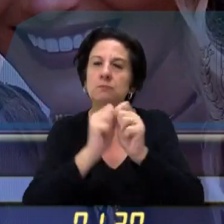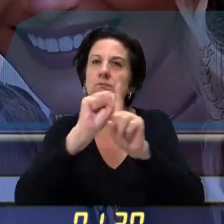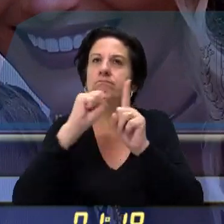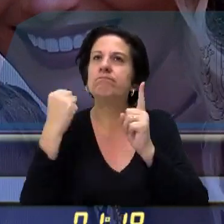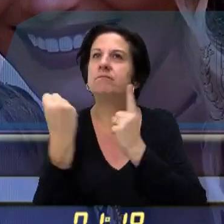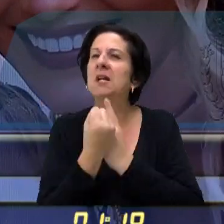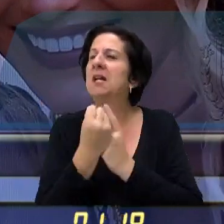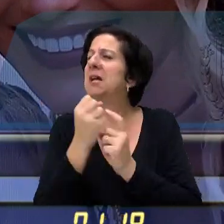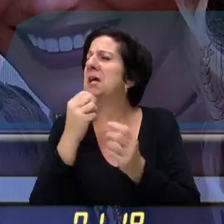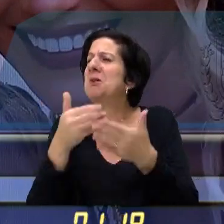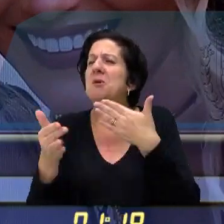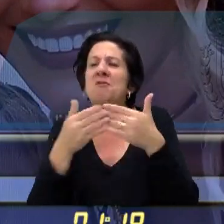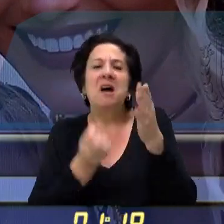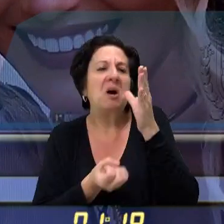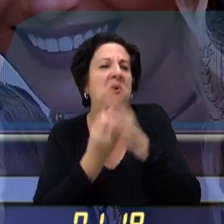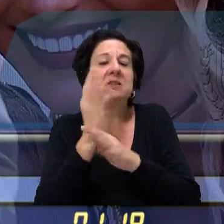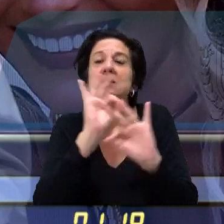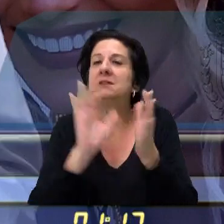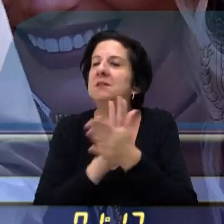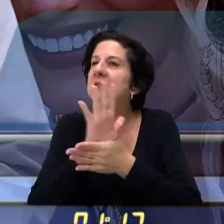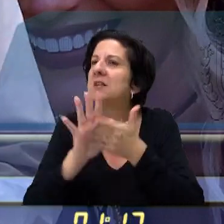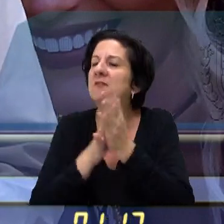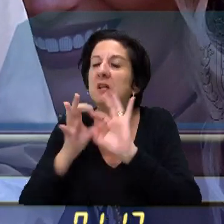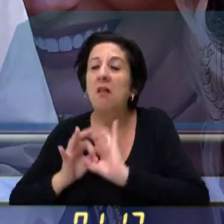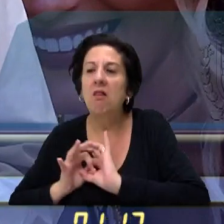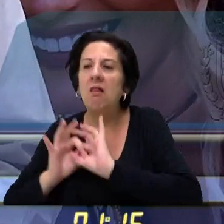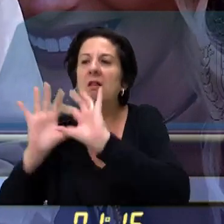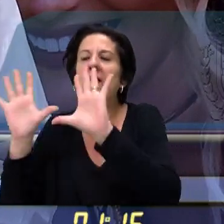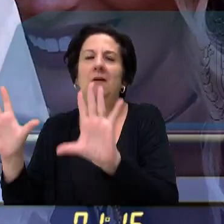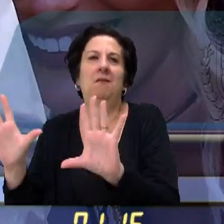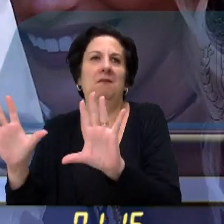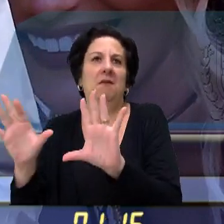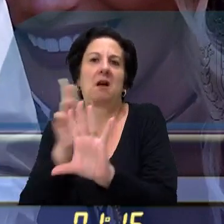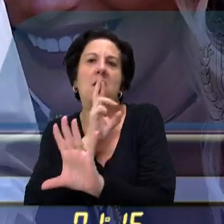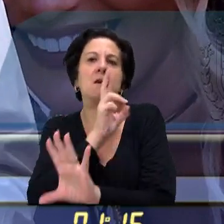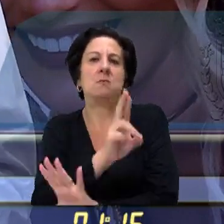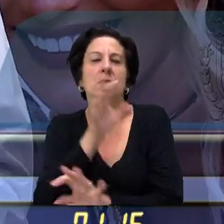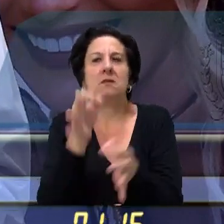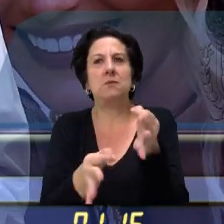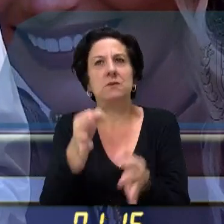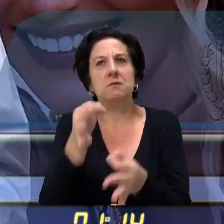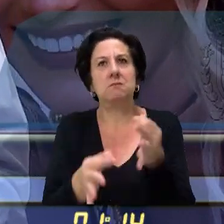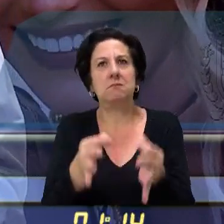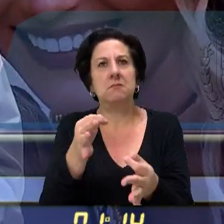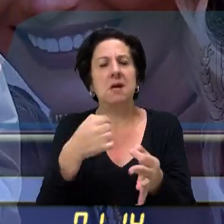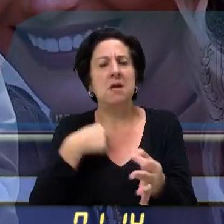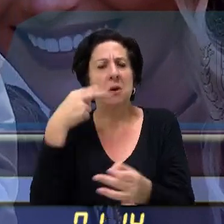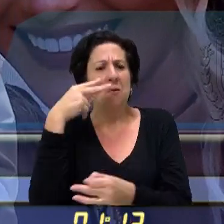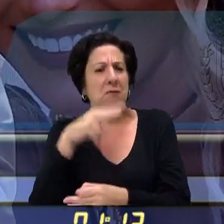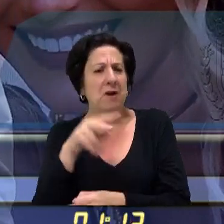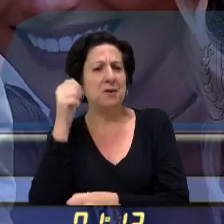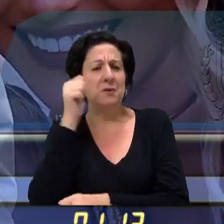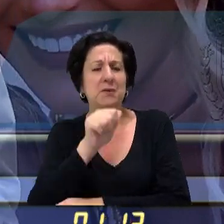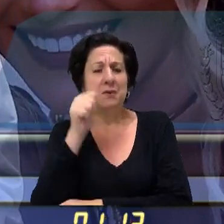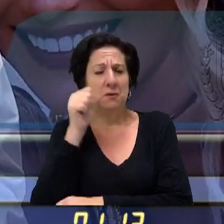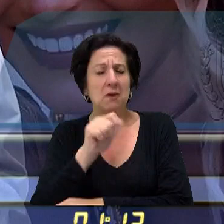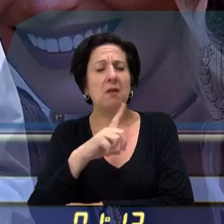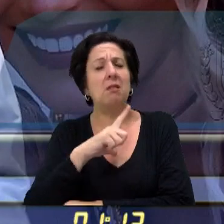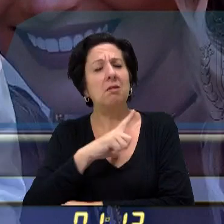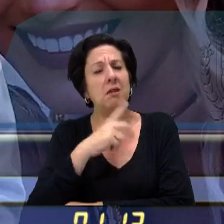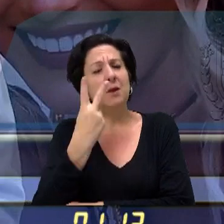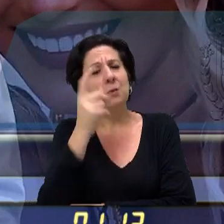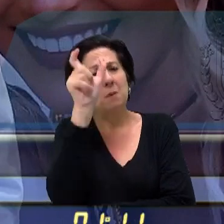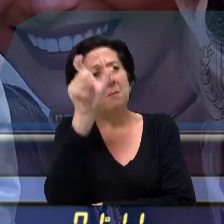não vai dar nada, vai responder em liberdade, vai acontecer não sei o que mais. Eu vejo aqui uma das senhoras que estão aqui presentes, temos